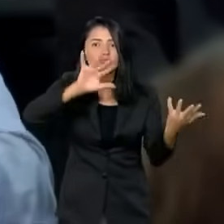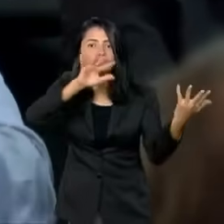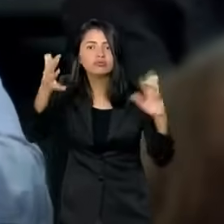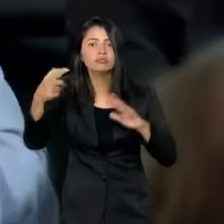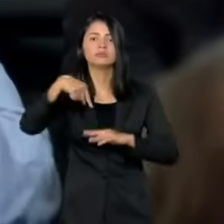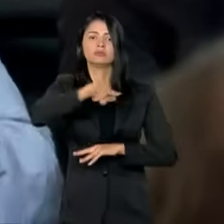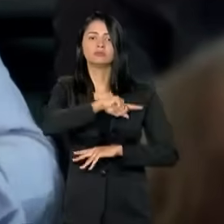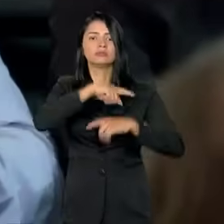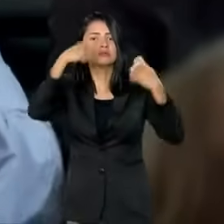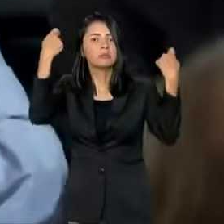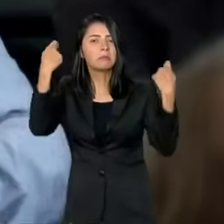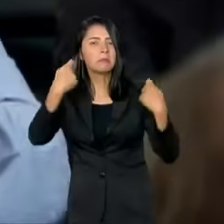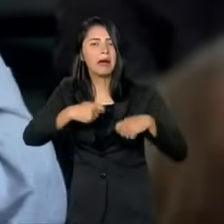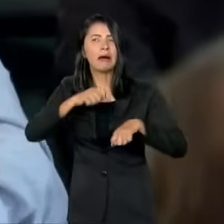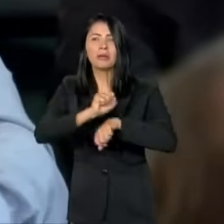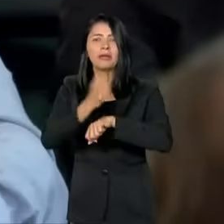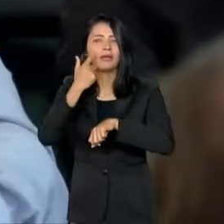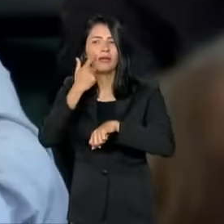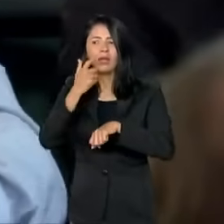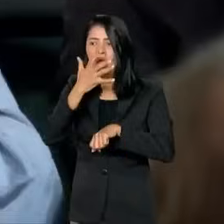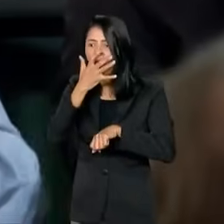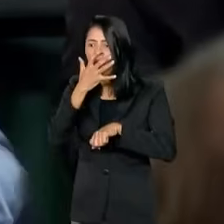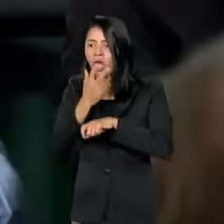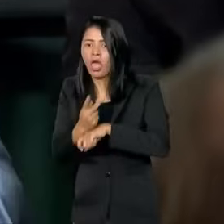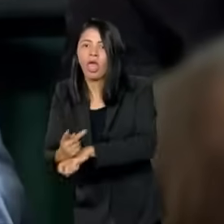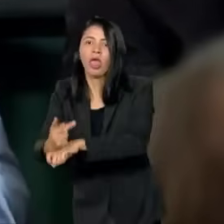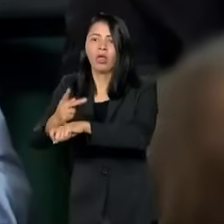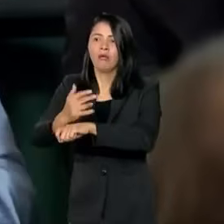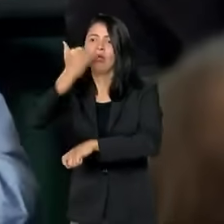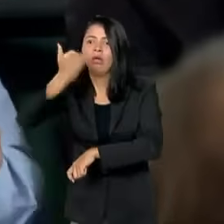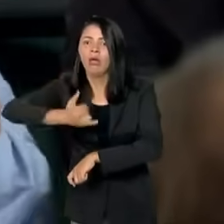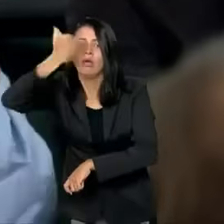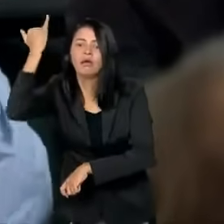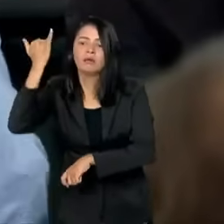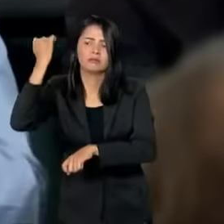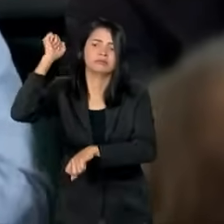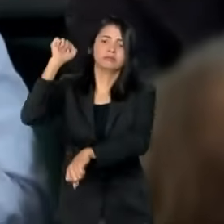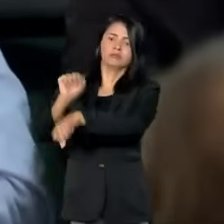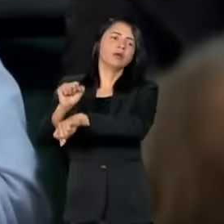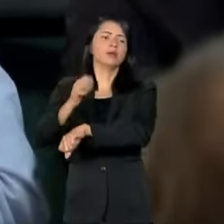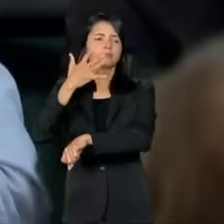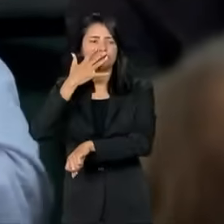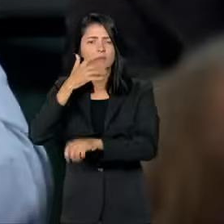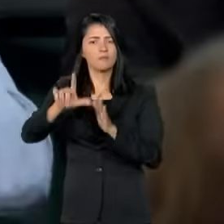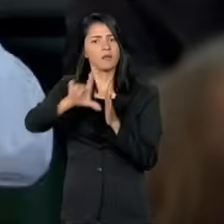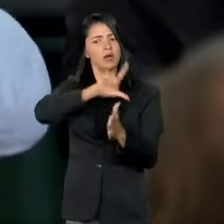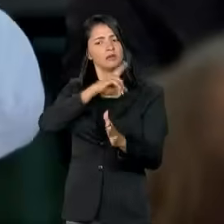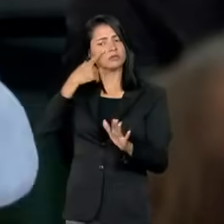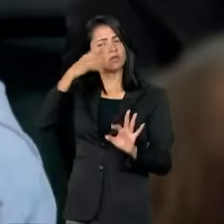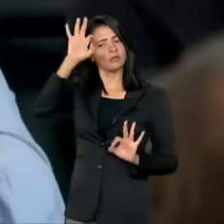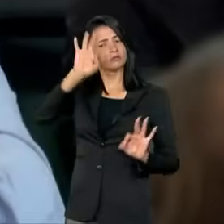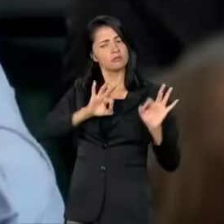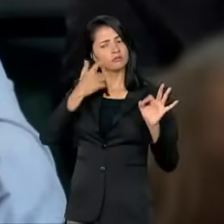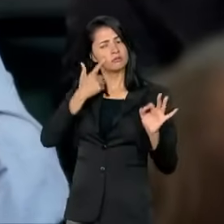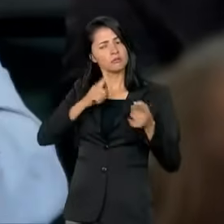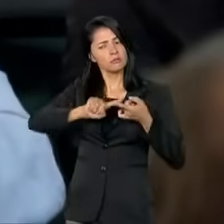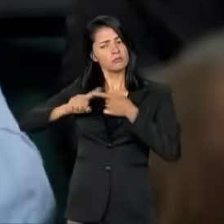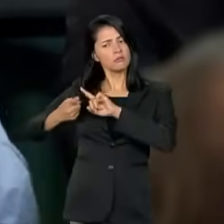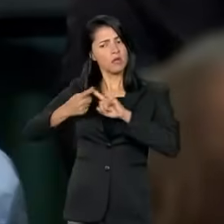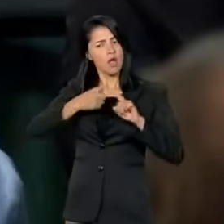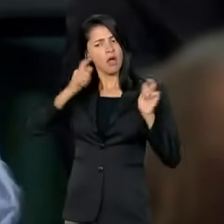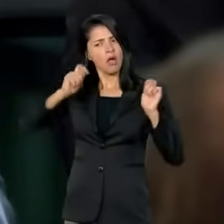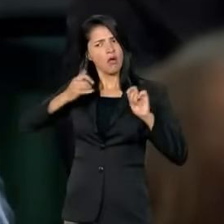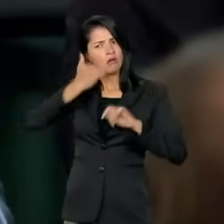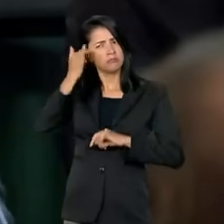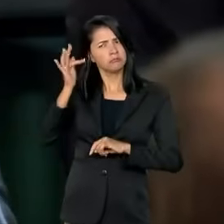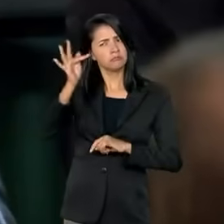que a gente pare de correr atrás da desgraça. É preciso que a gente, sabe, veja com antecedência o que pode acontecer de